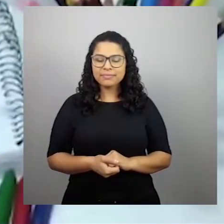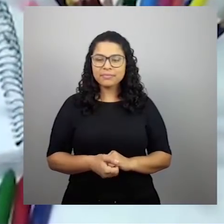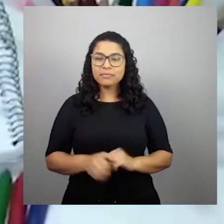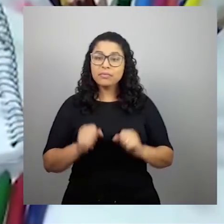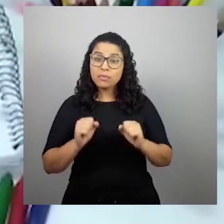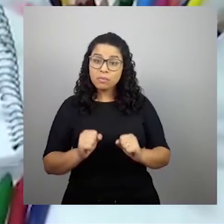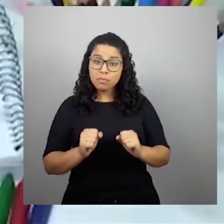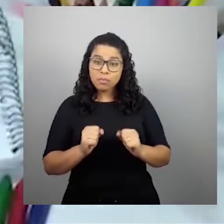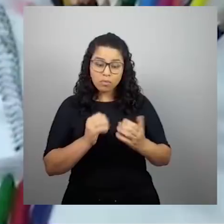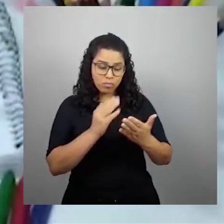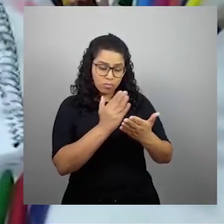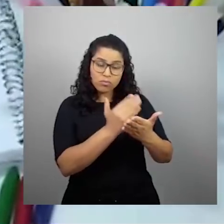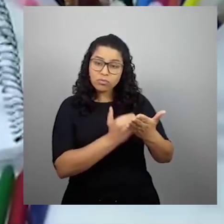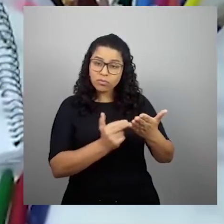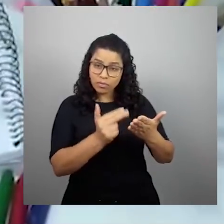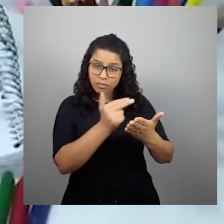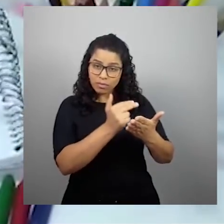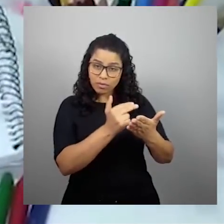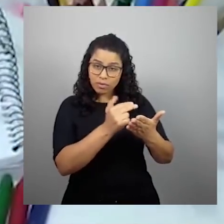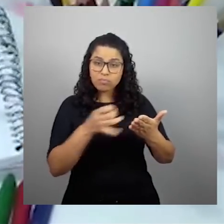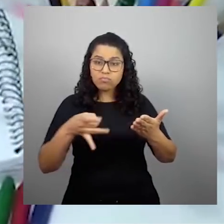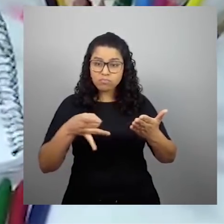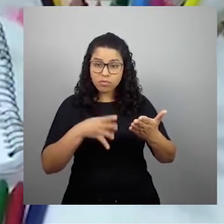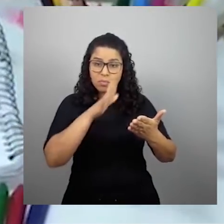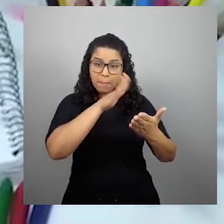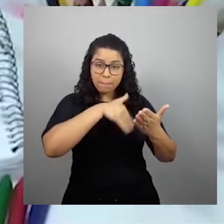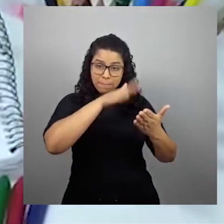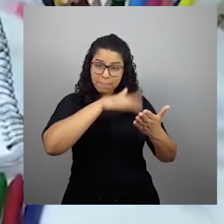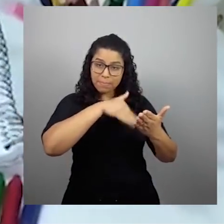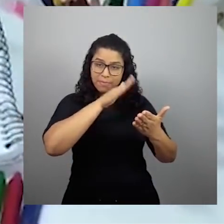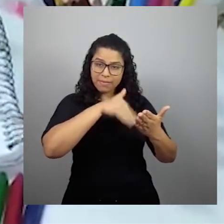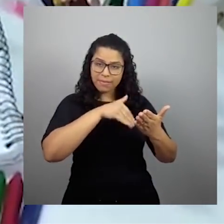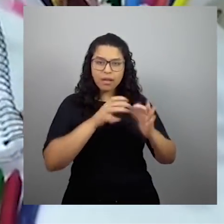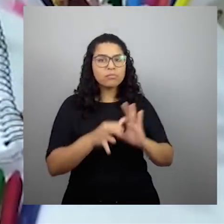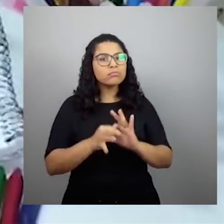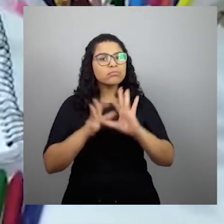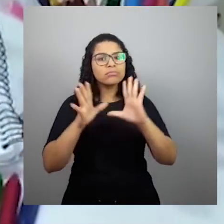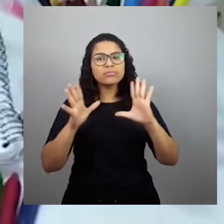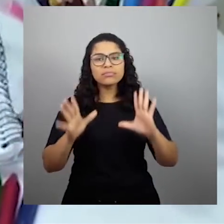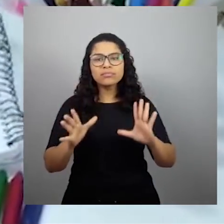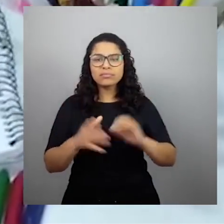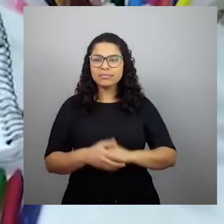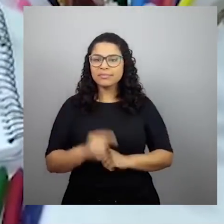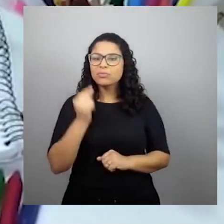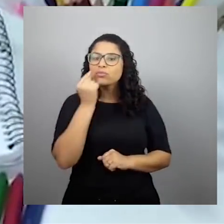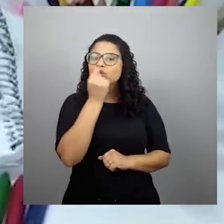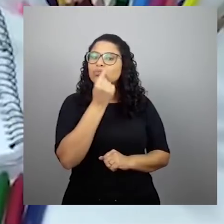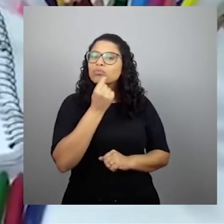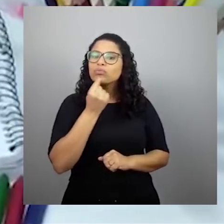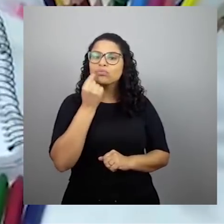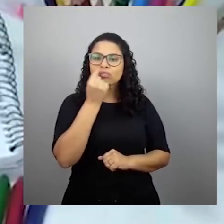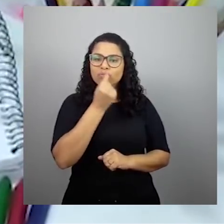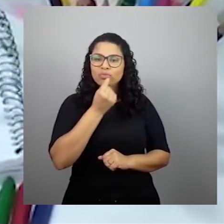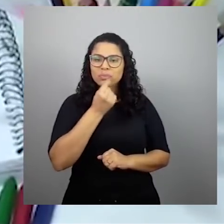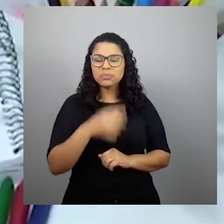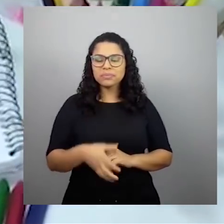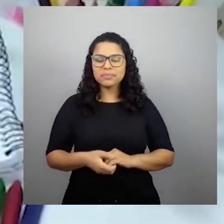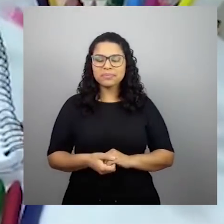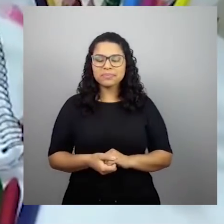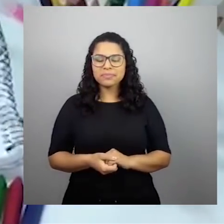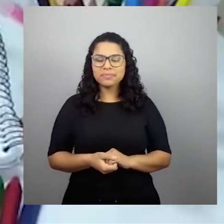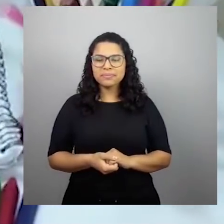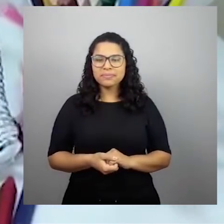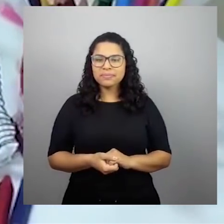vocês poderão pintar livremente. Vou pintar aqui a minha boca, a cor do meu batom.